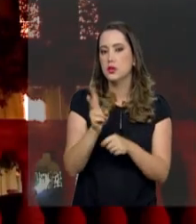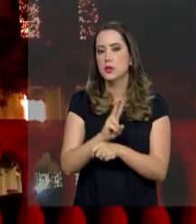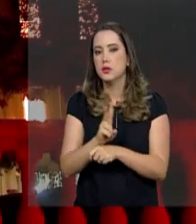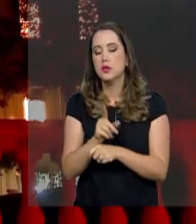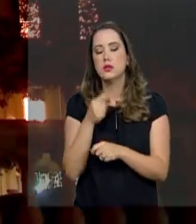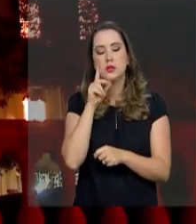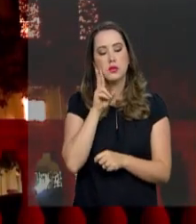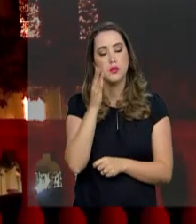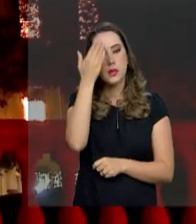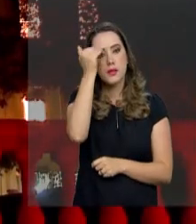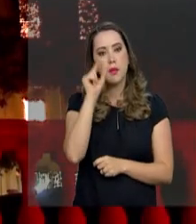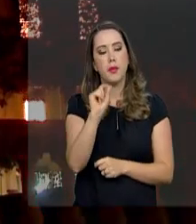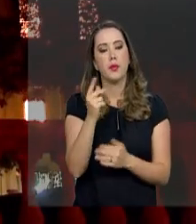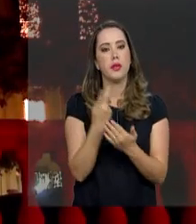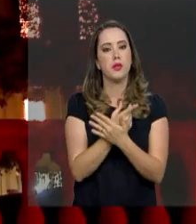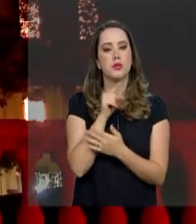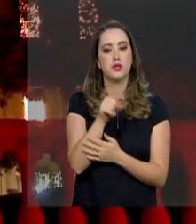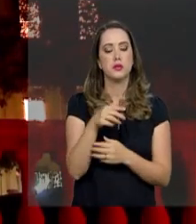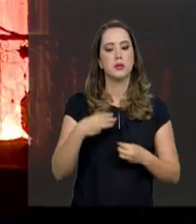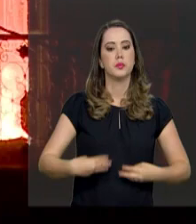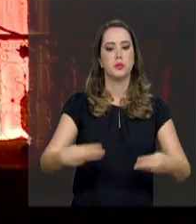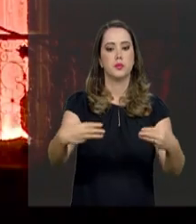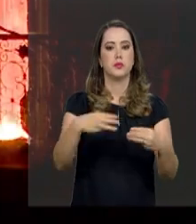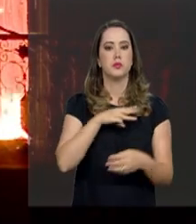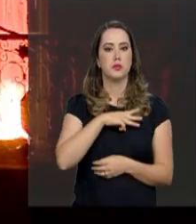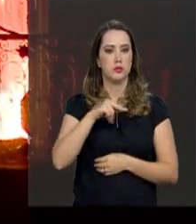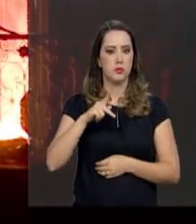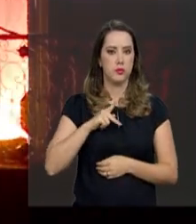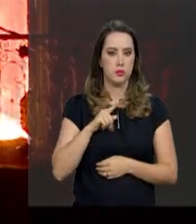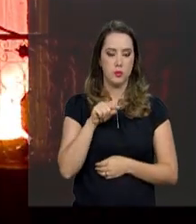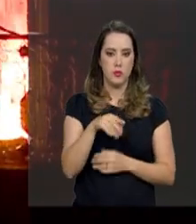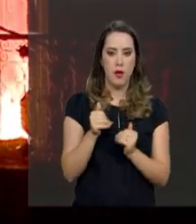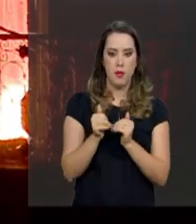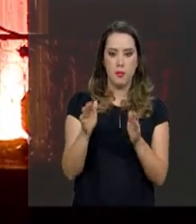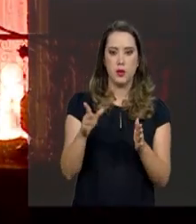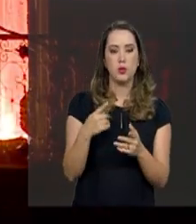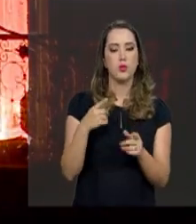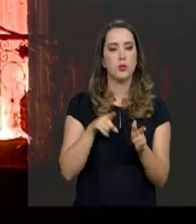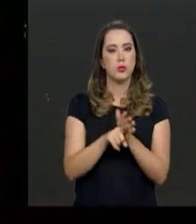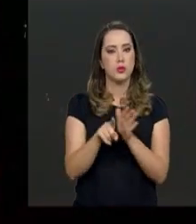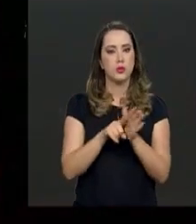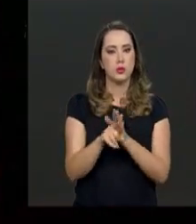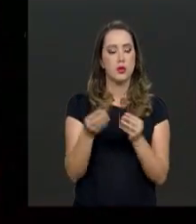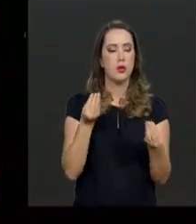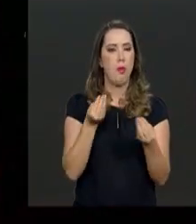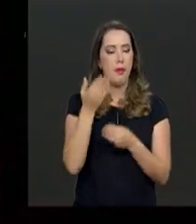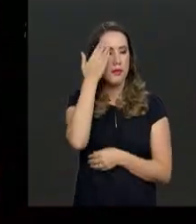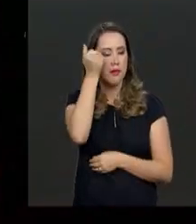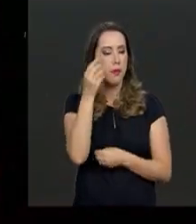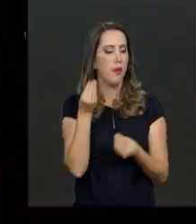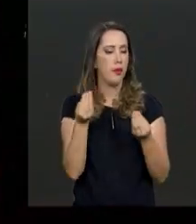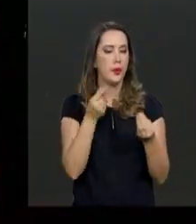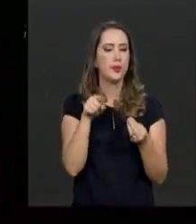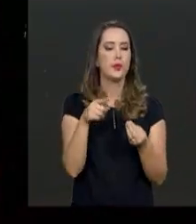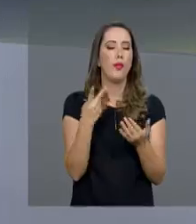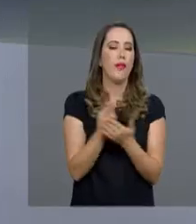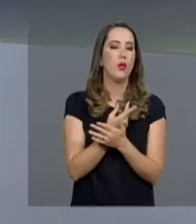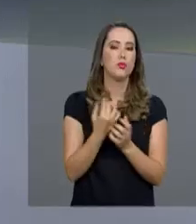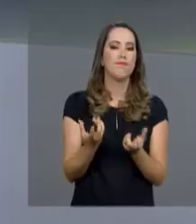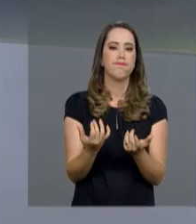o Patrimônio. E o Ministério Público Federal pediu abertura de inquérito para apurar as causas do